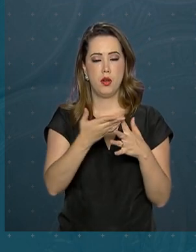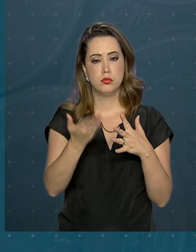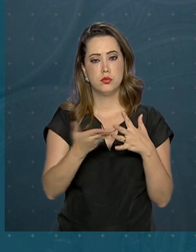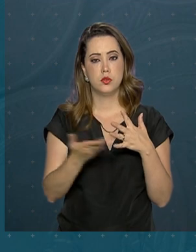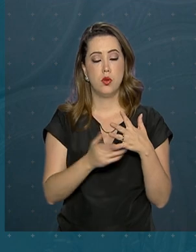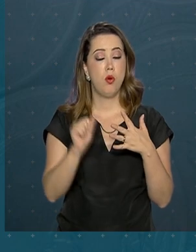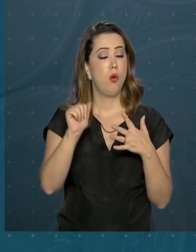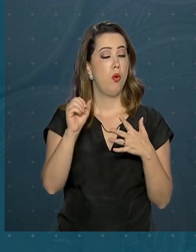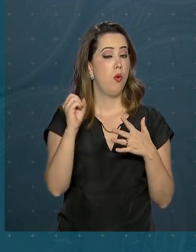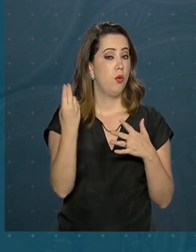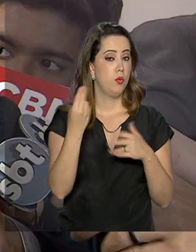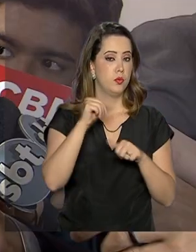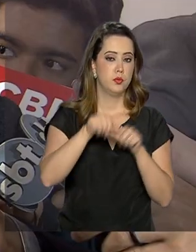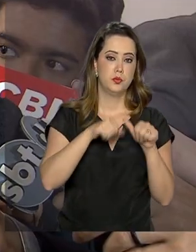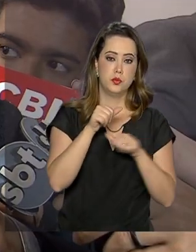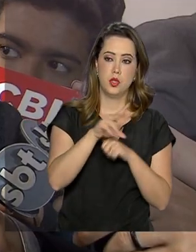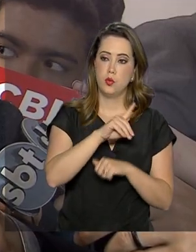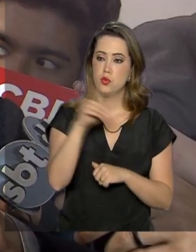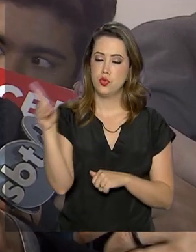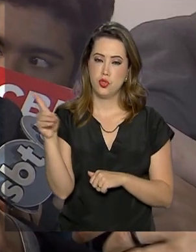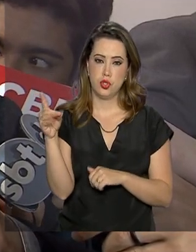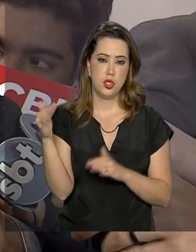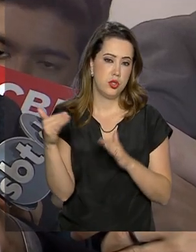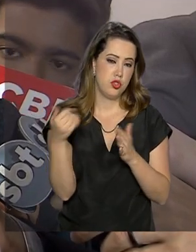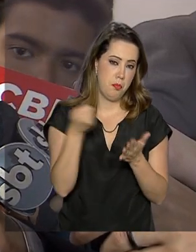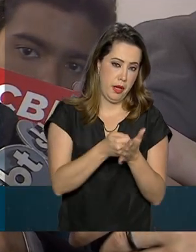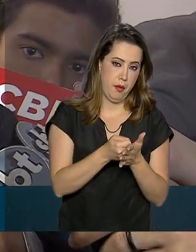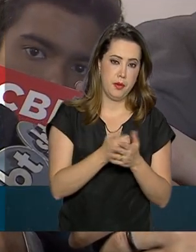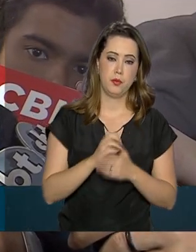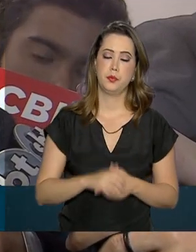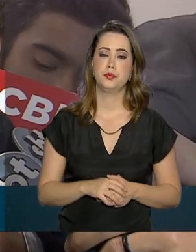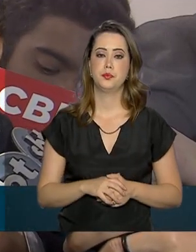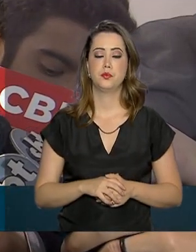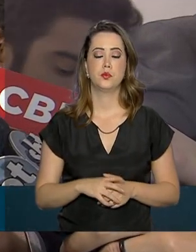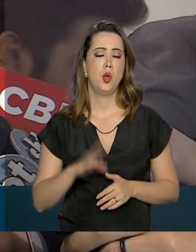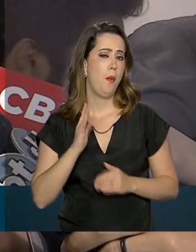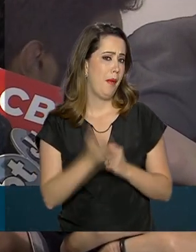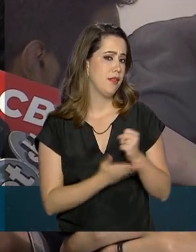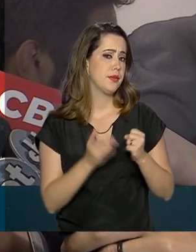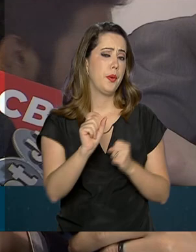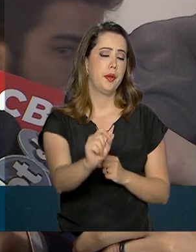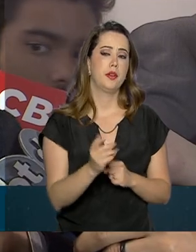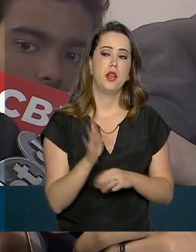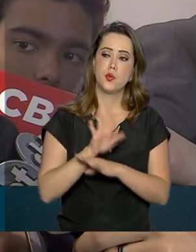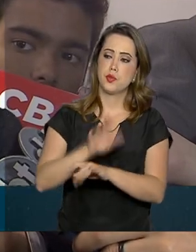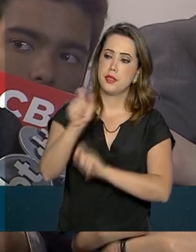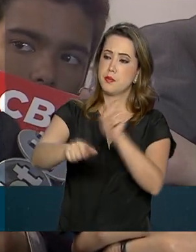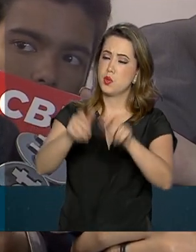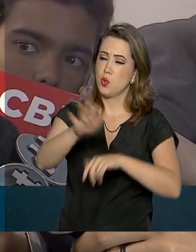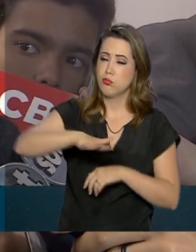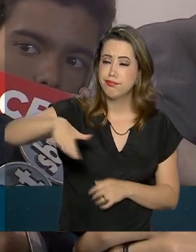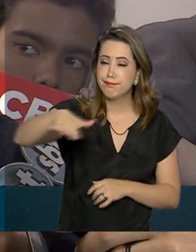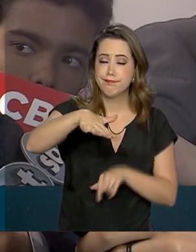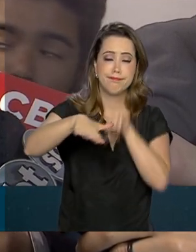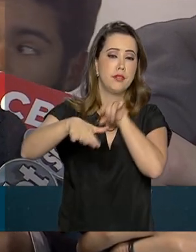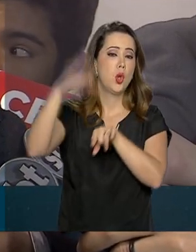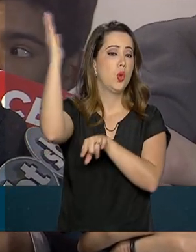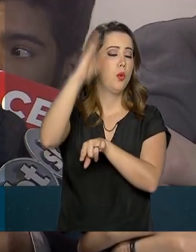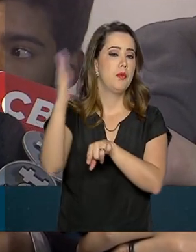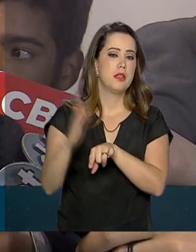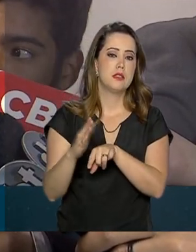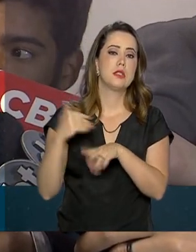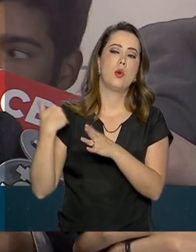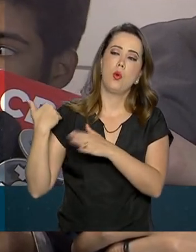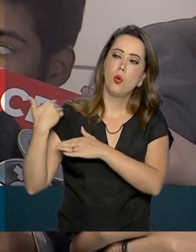vencimento da prestação basicamente a ajudar a população brasileira a manter o seu bem é